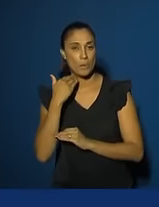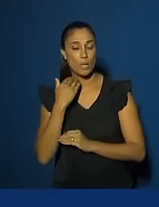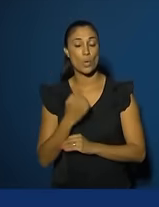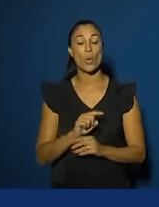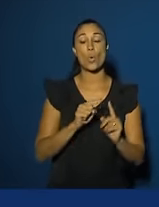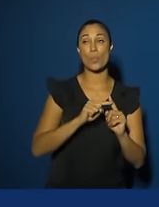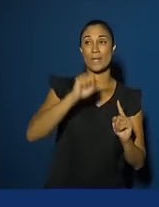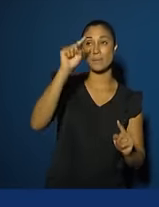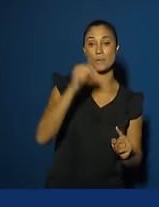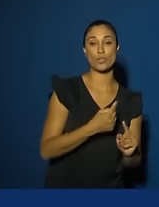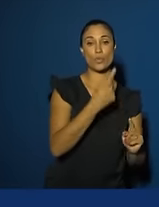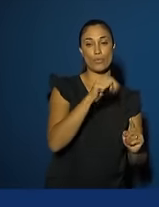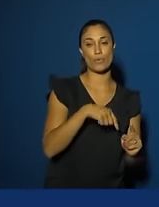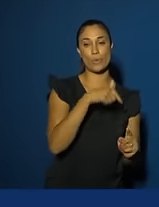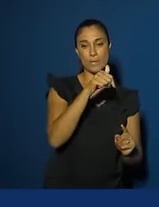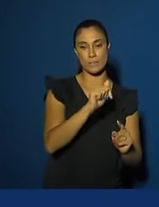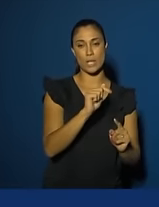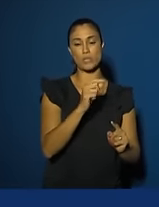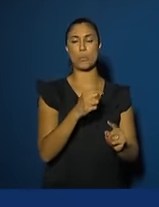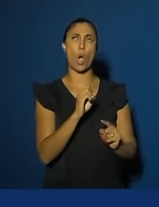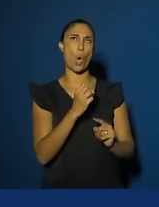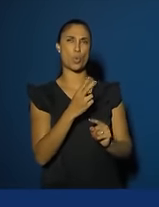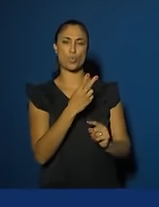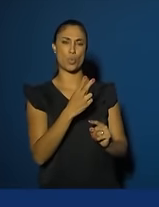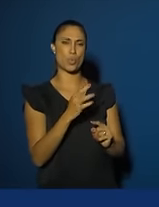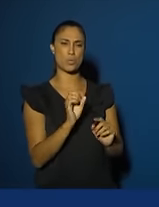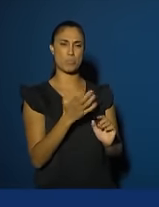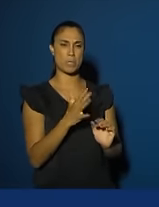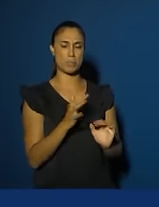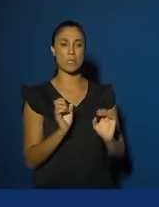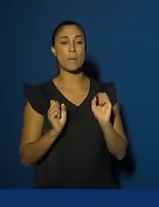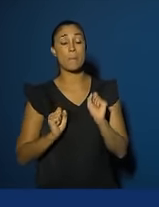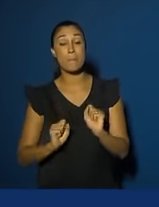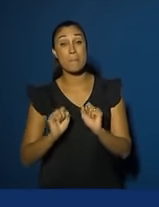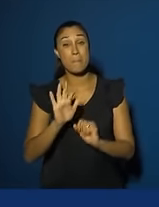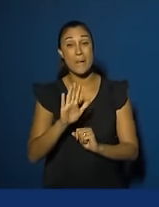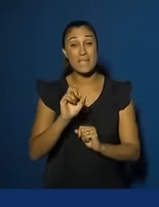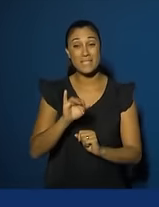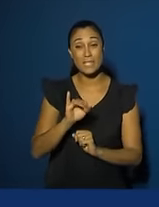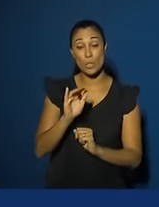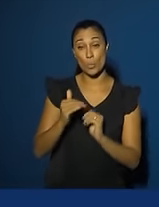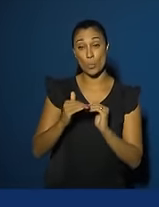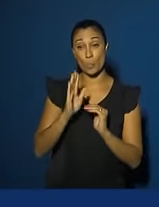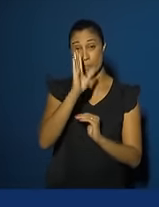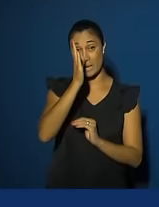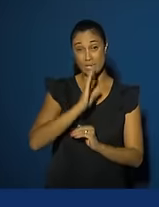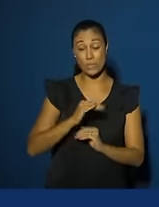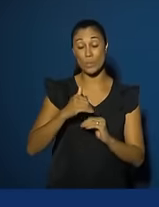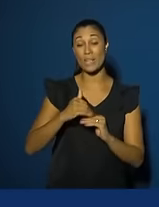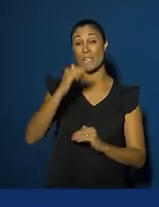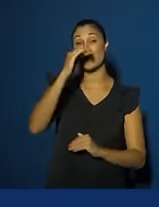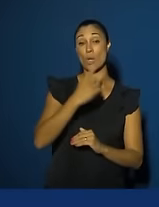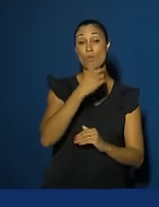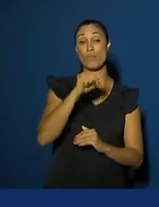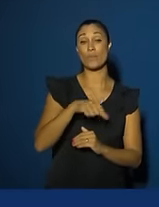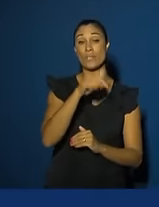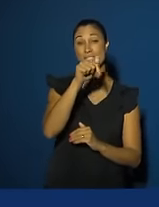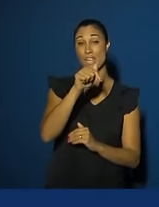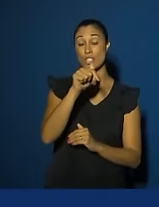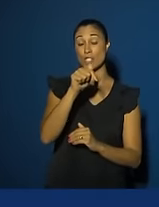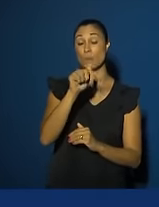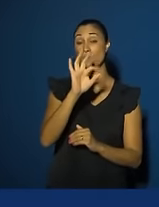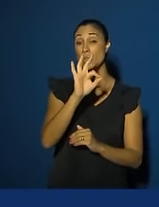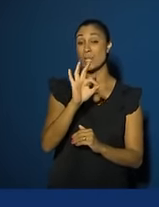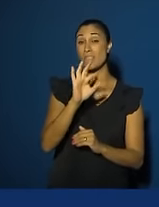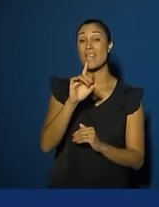1,7 esse ano que pode tranquilamente ser dois um pouco acima de dois mas se o Brasil crescer 1,7 esse ano significa que no segundo